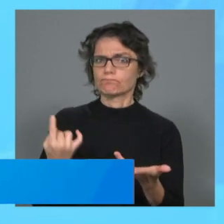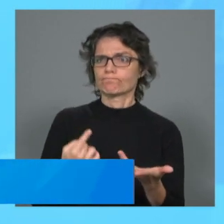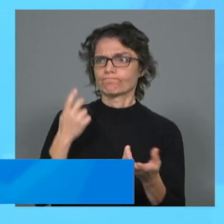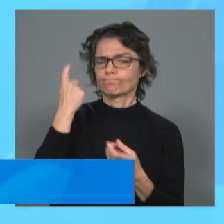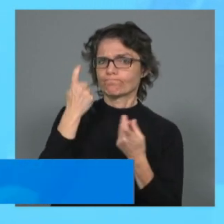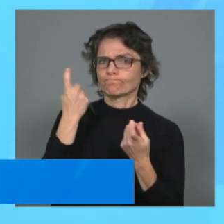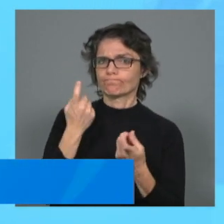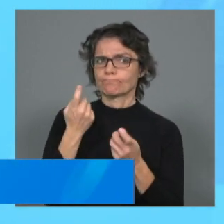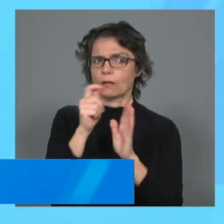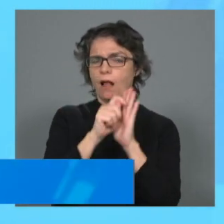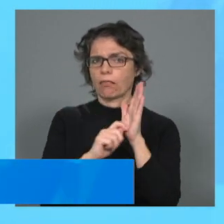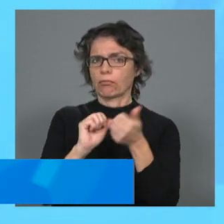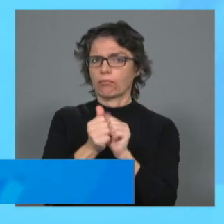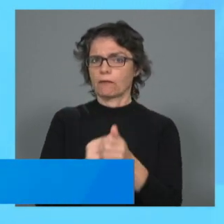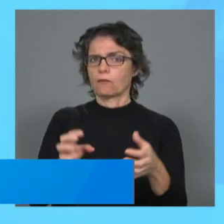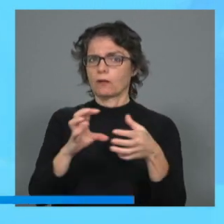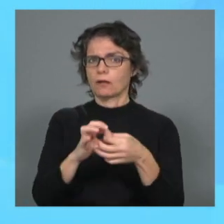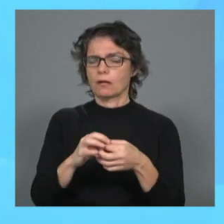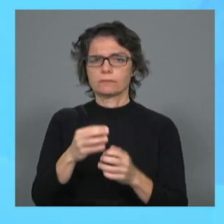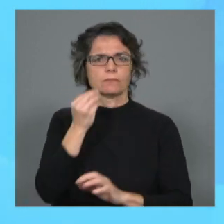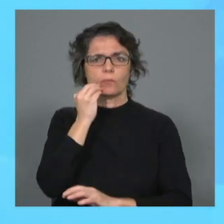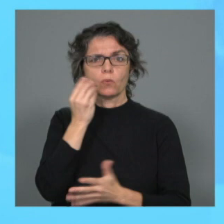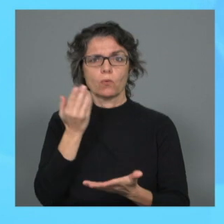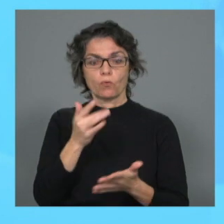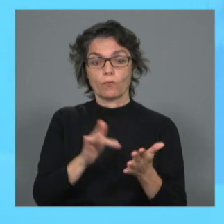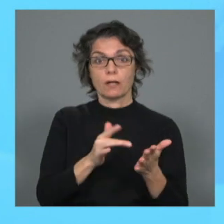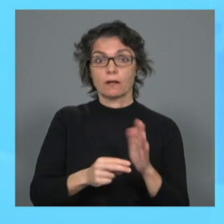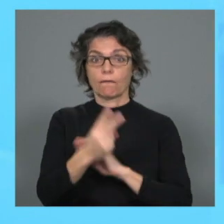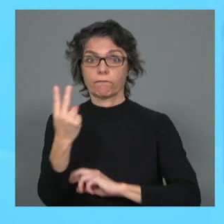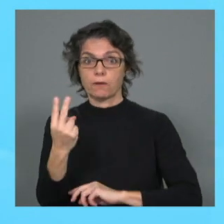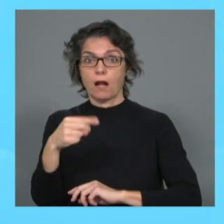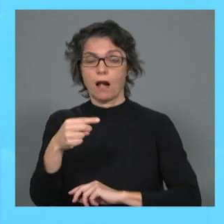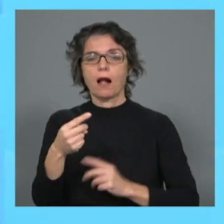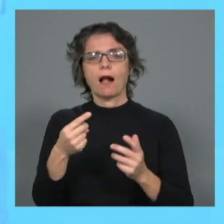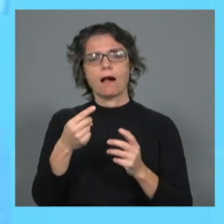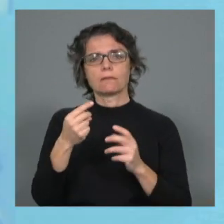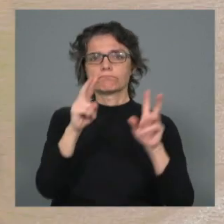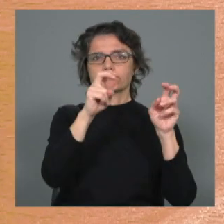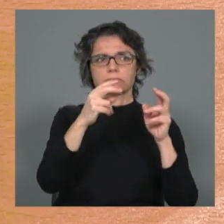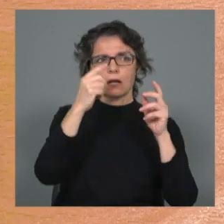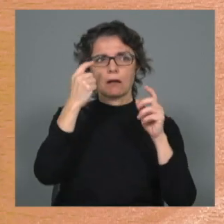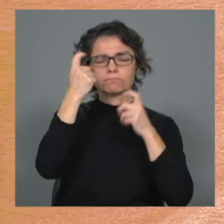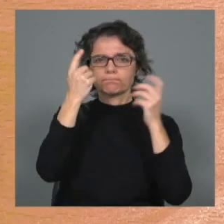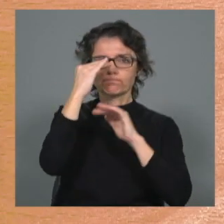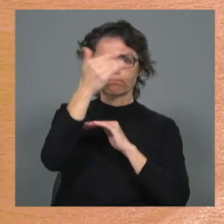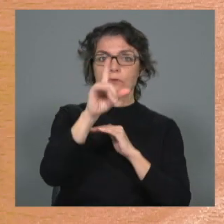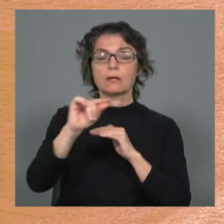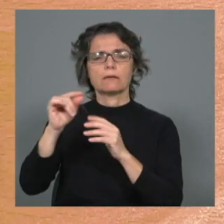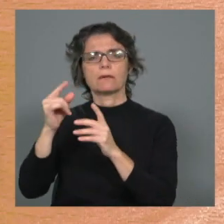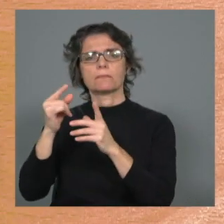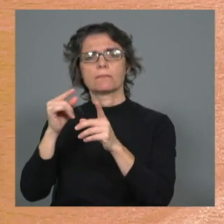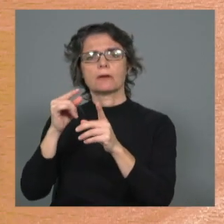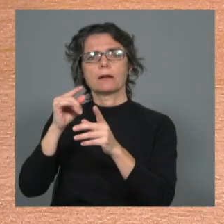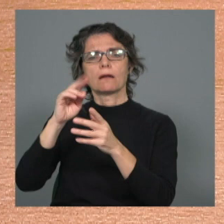da ética no desporto e vamos fazê-lo olhando dois livros, Pensar à Frente e Tratado das